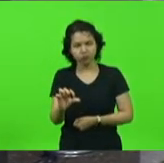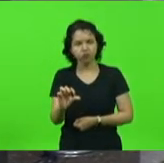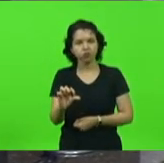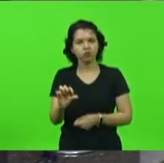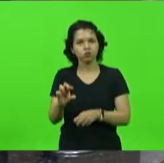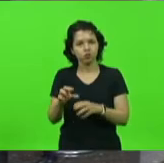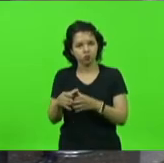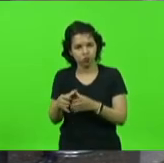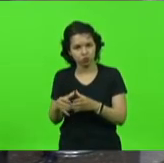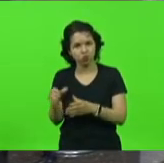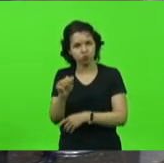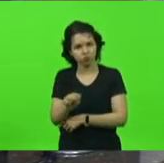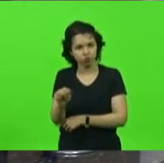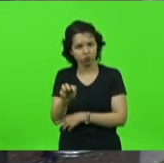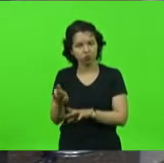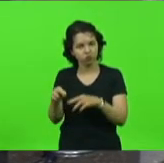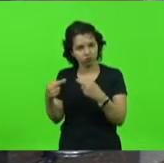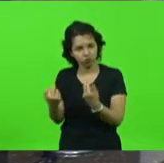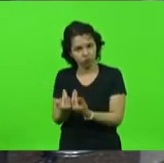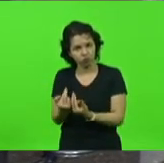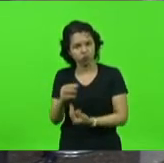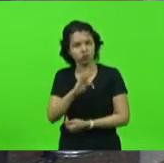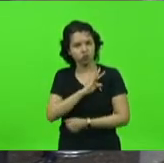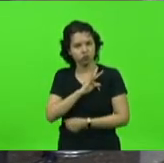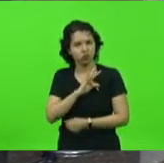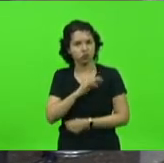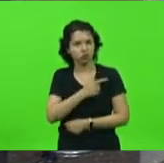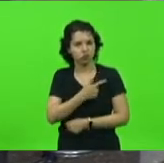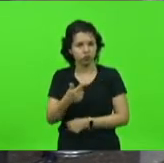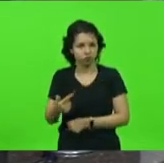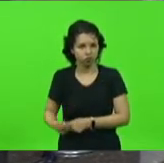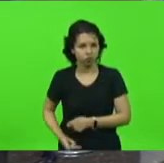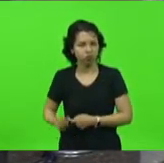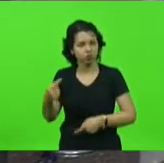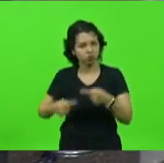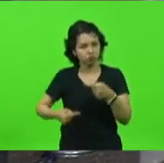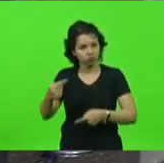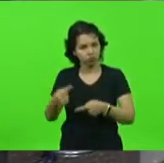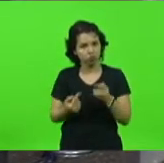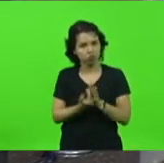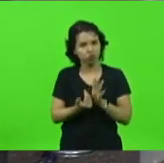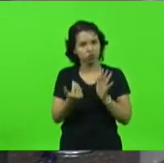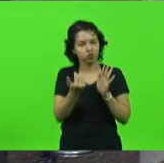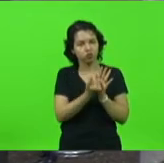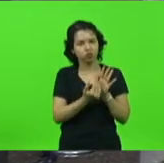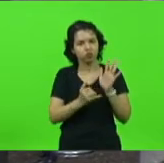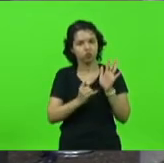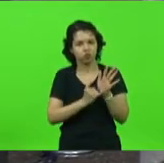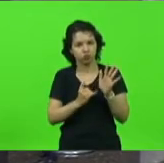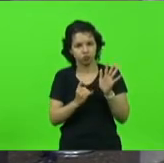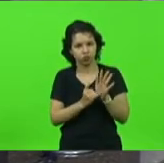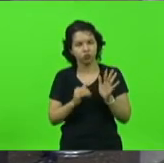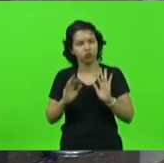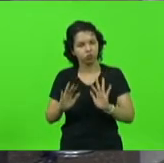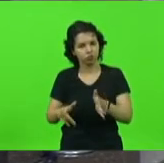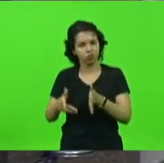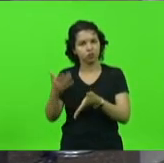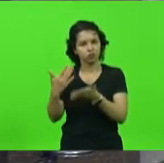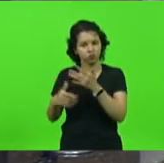governo, Secretaria de Administração, para tratar sobre a reposição inflacionária, que já estava